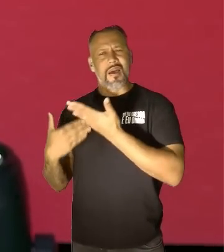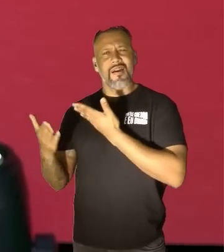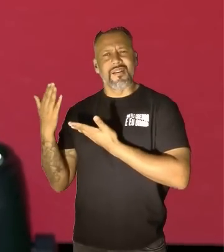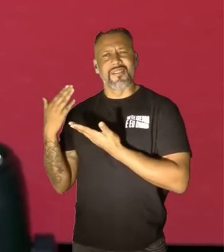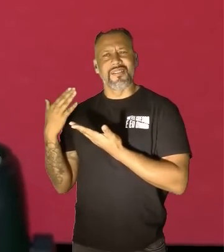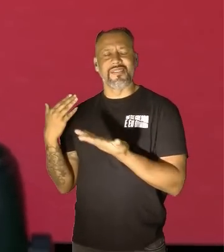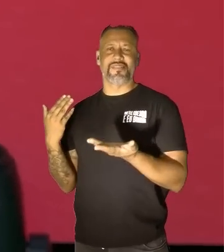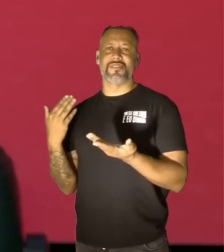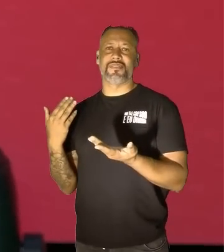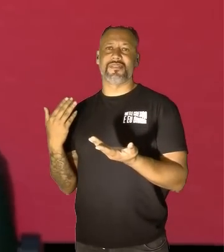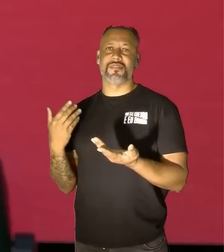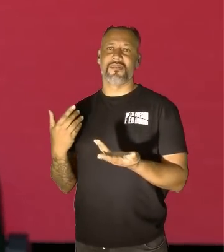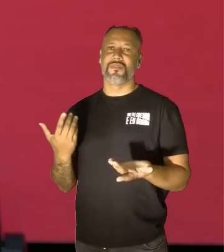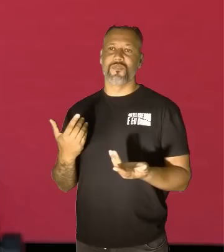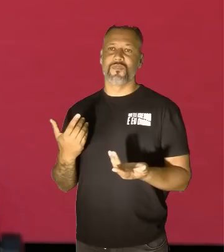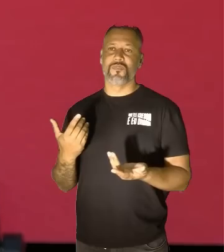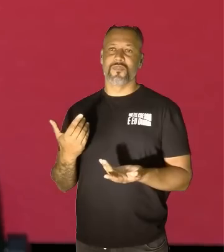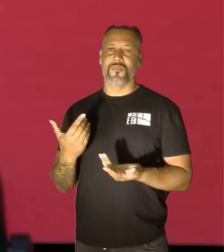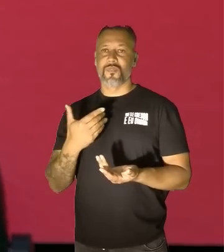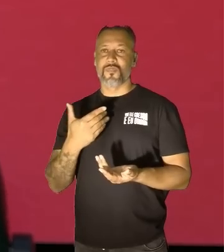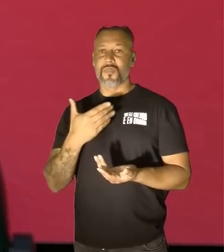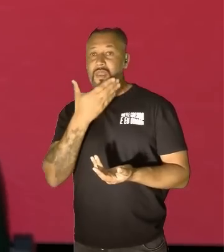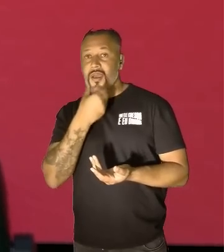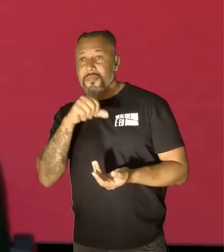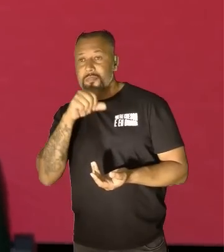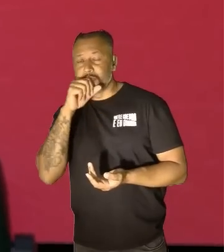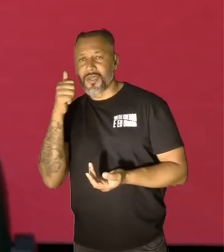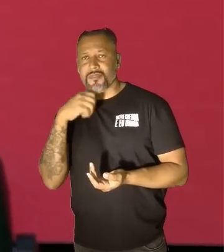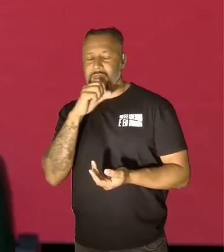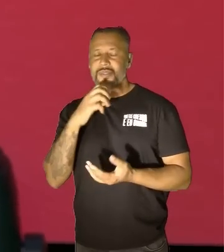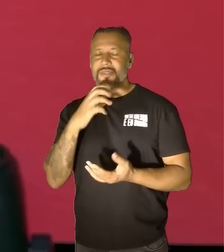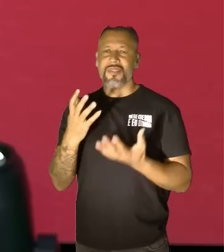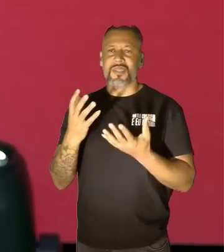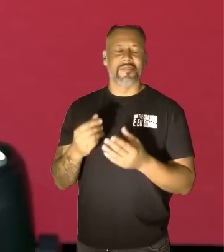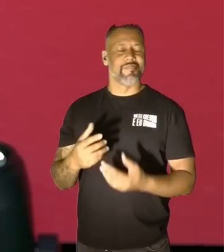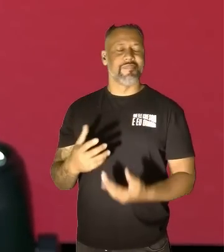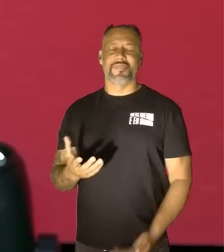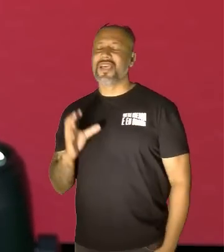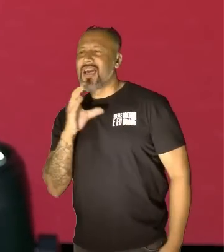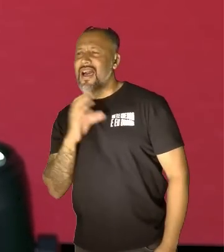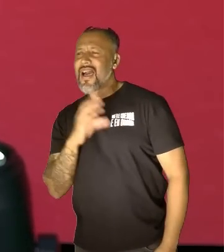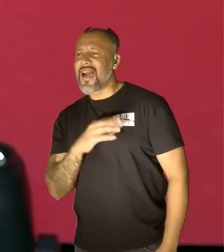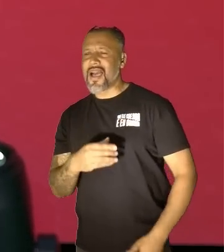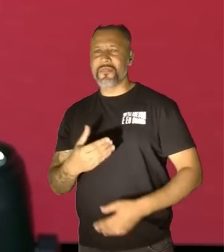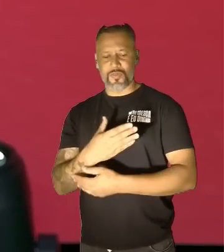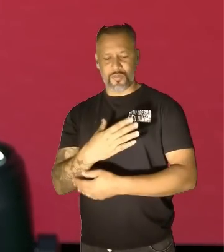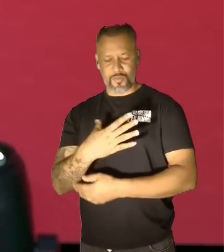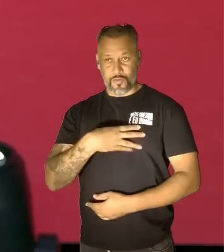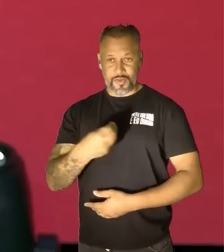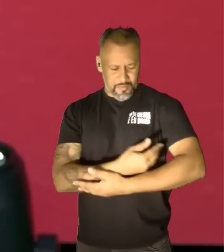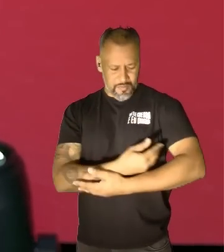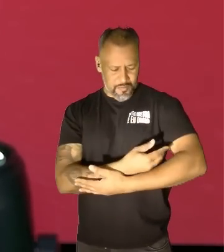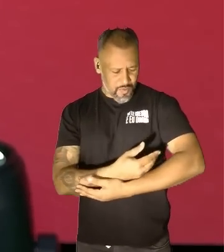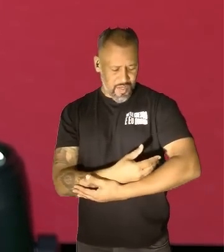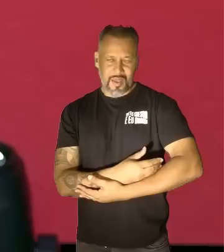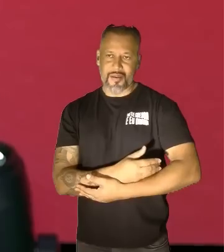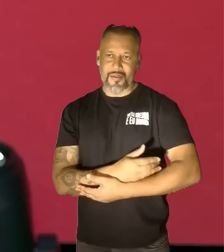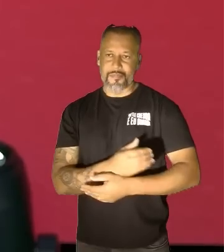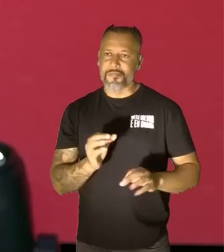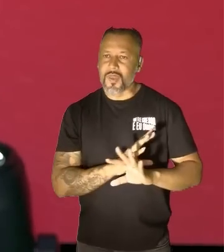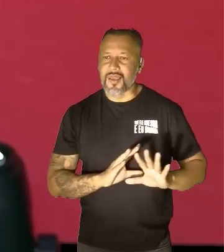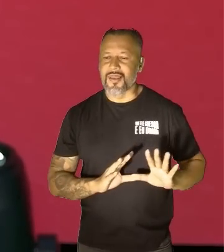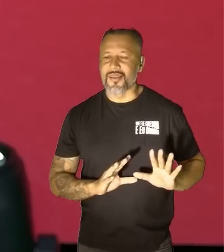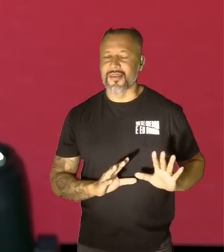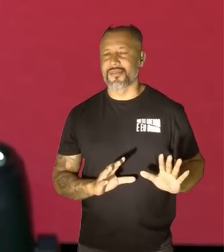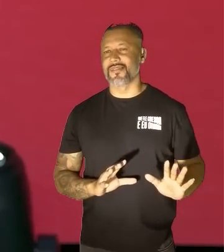Mas o judeu, naturalmente, ele leva a amamentação até as últimas etapas. E